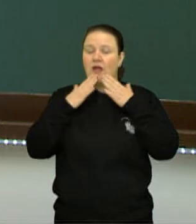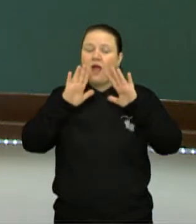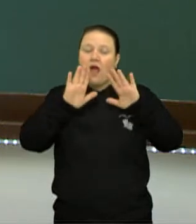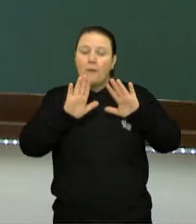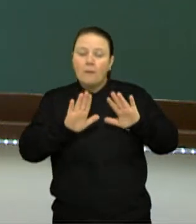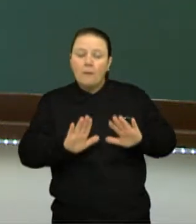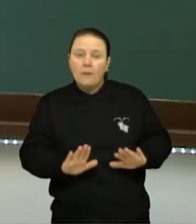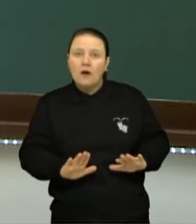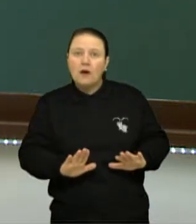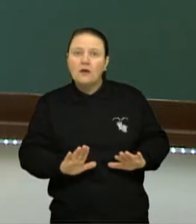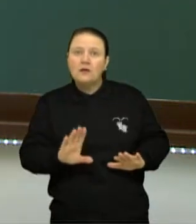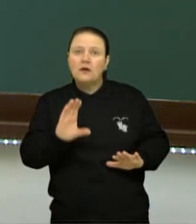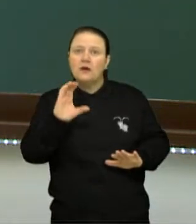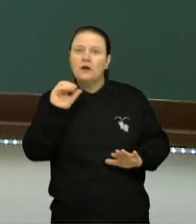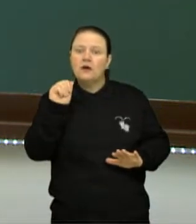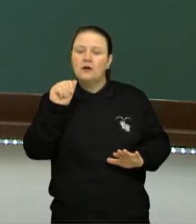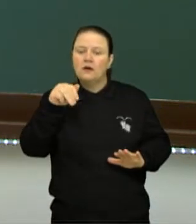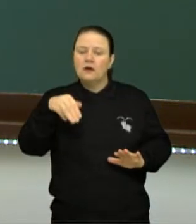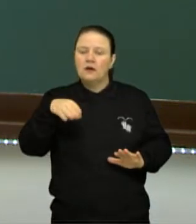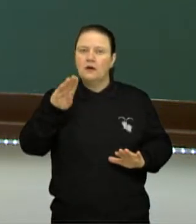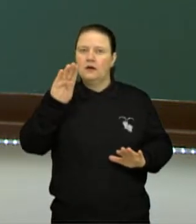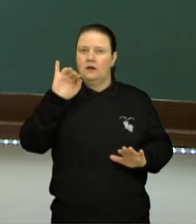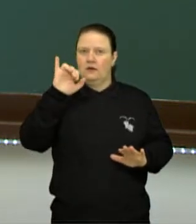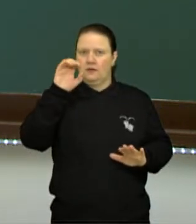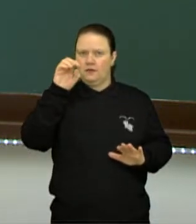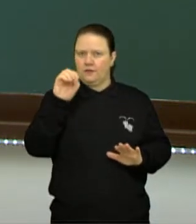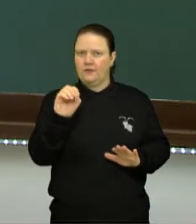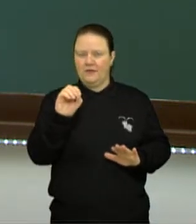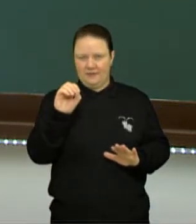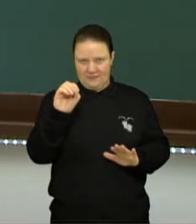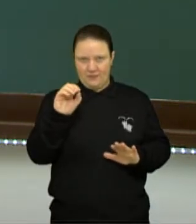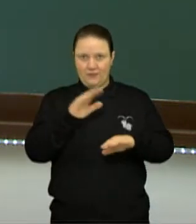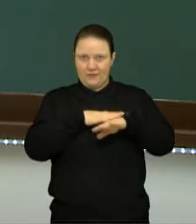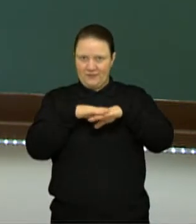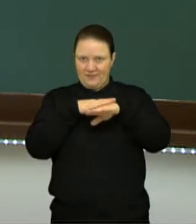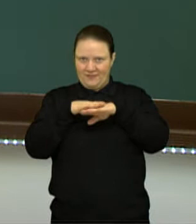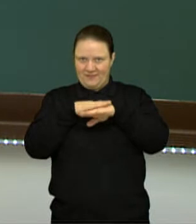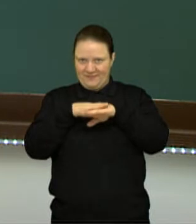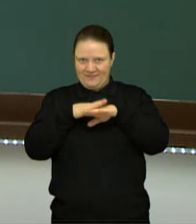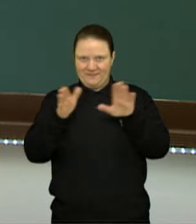ele não gostou do pelotudo? Agora eles estão conversando, certo?